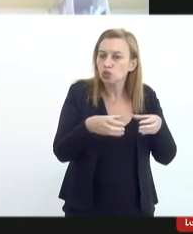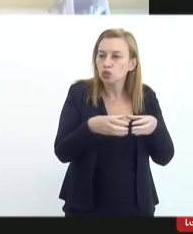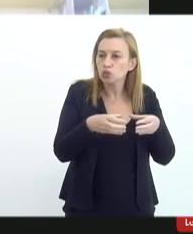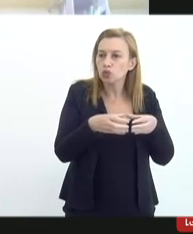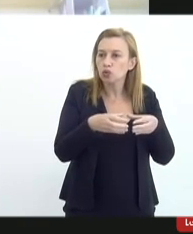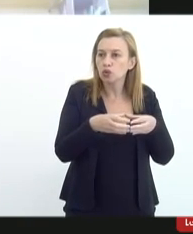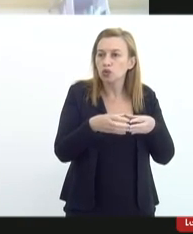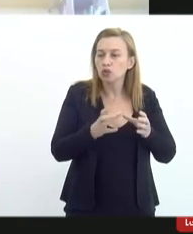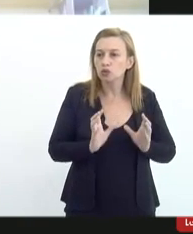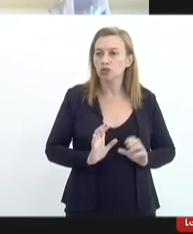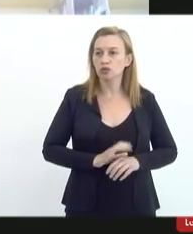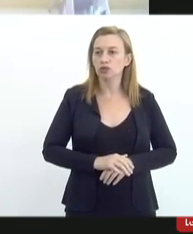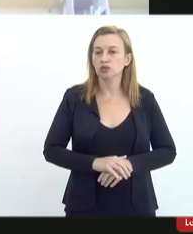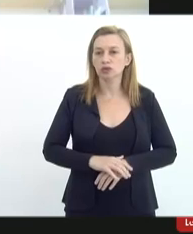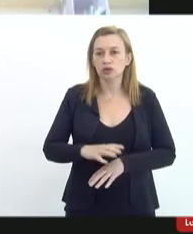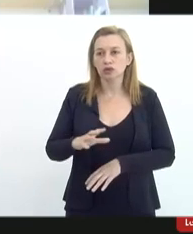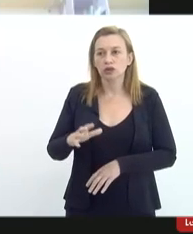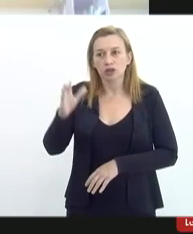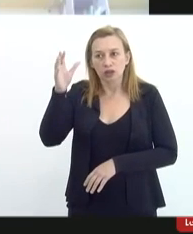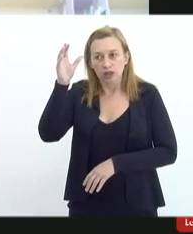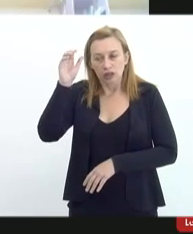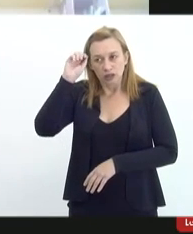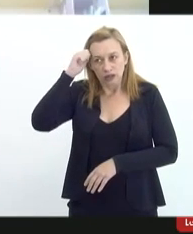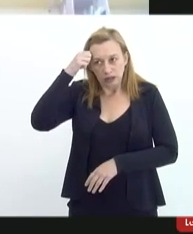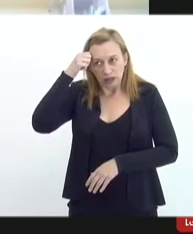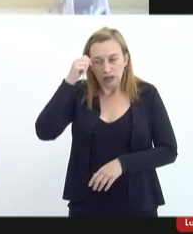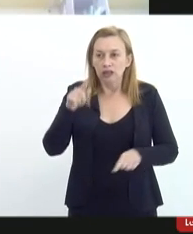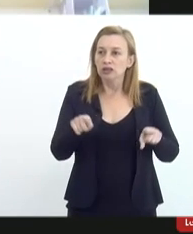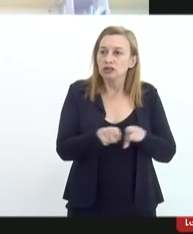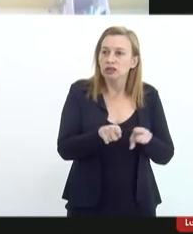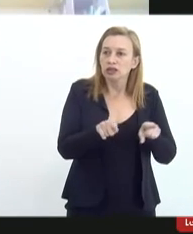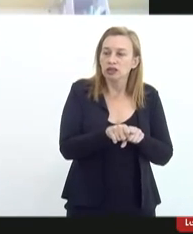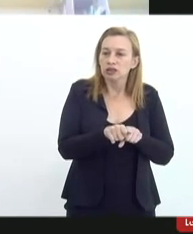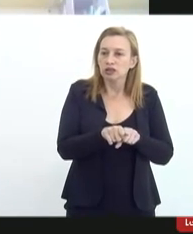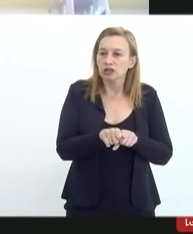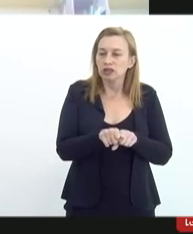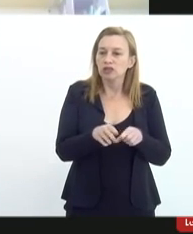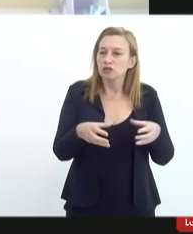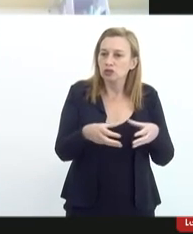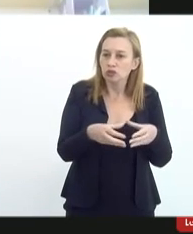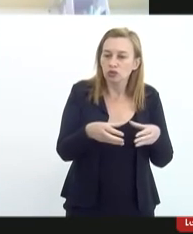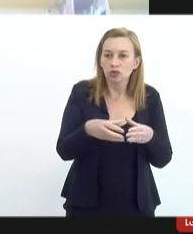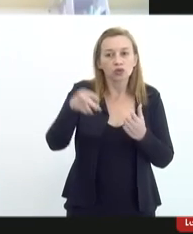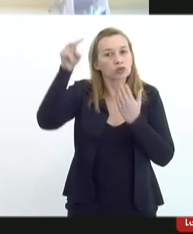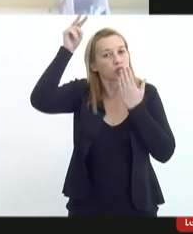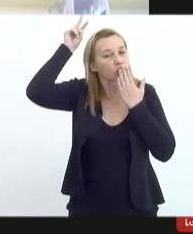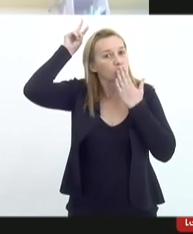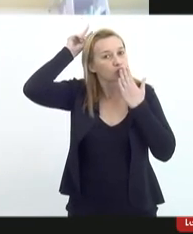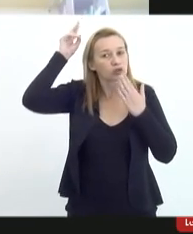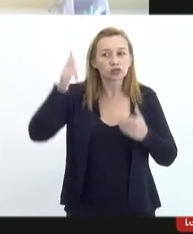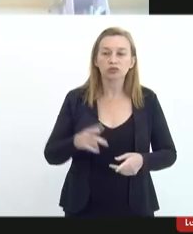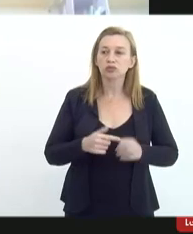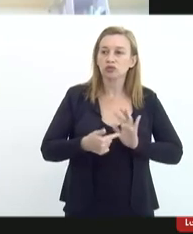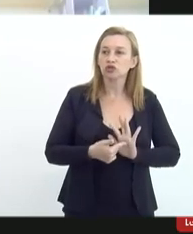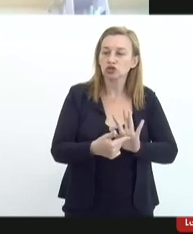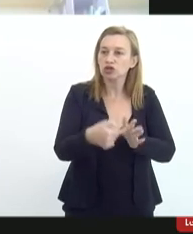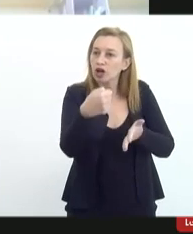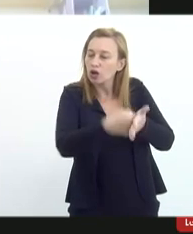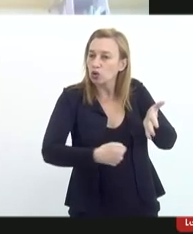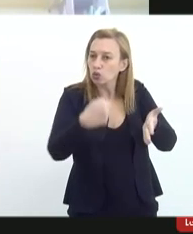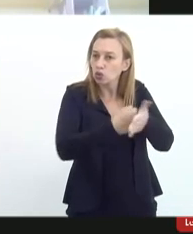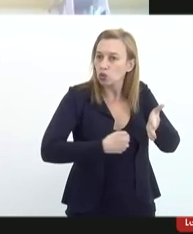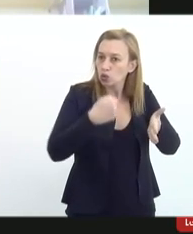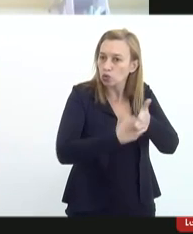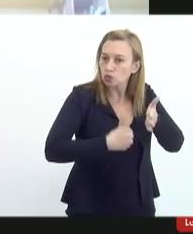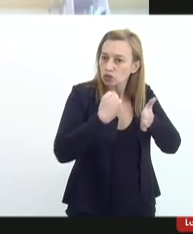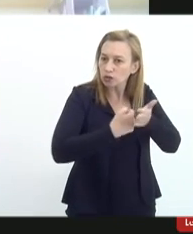da comunidade negra e da comunidade indígena estabelecerem formas de luta e de